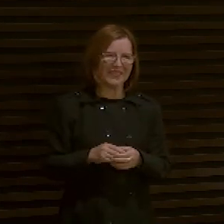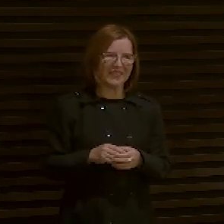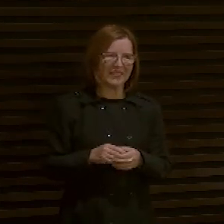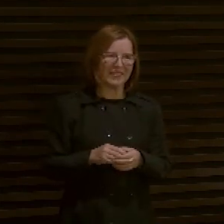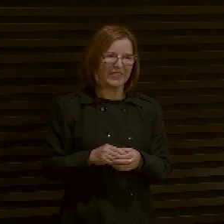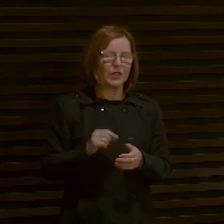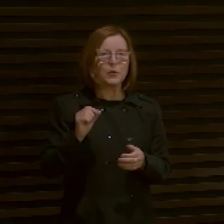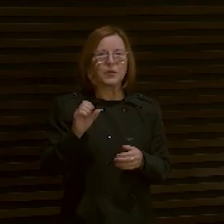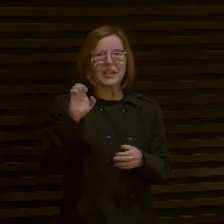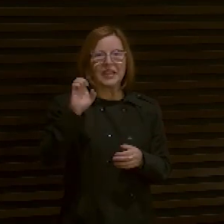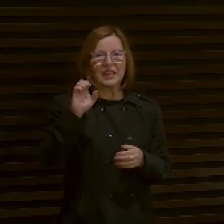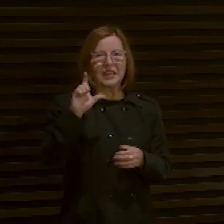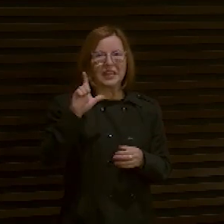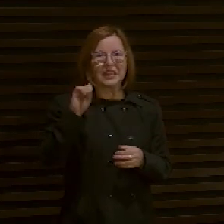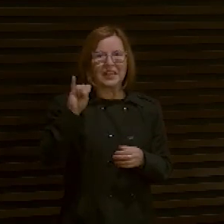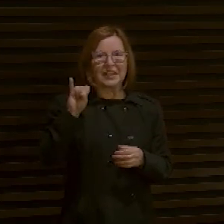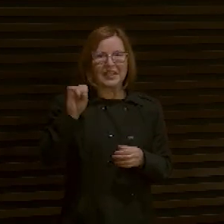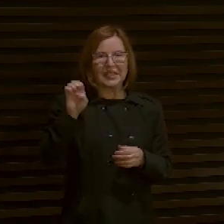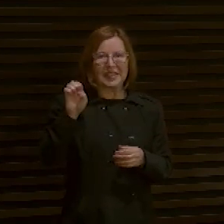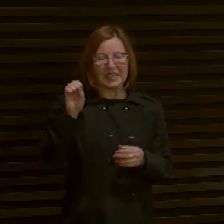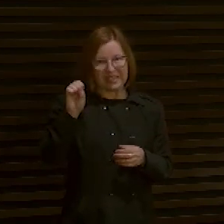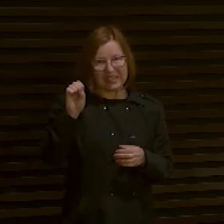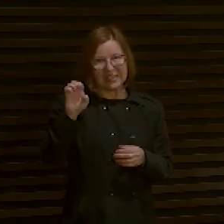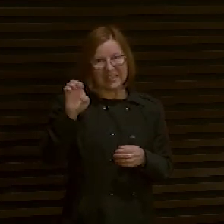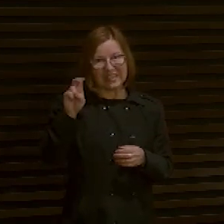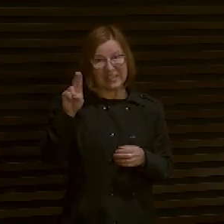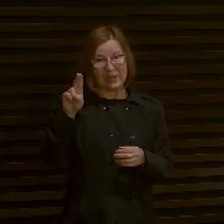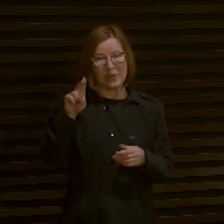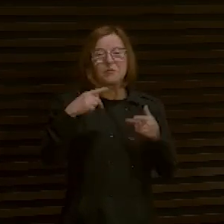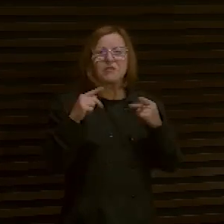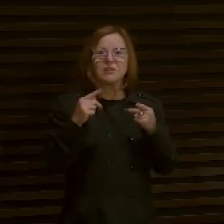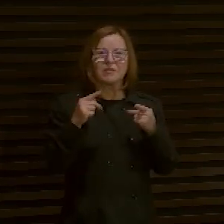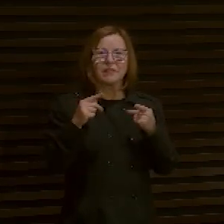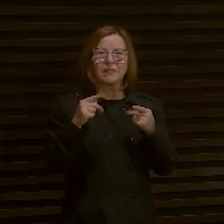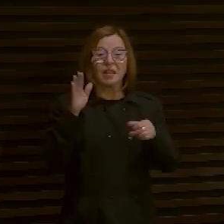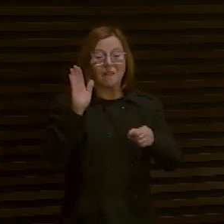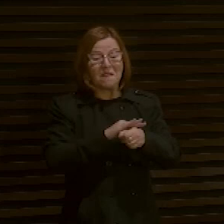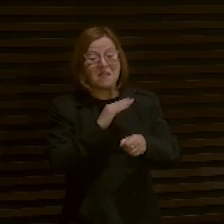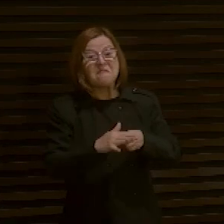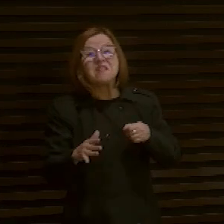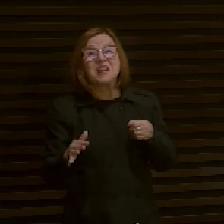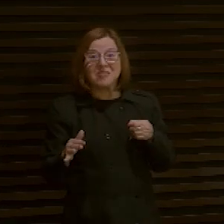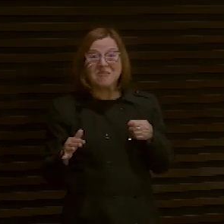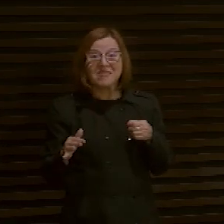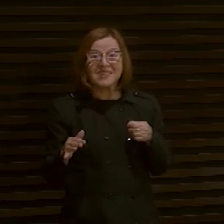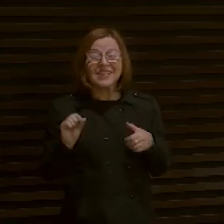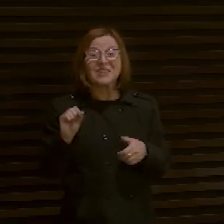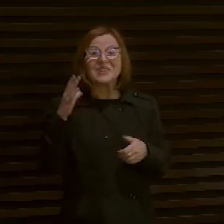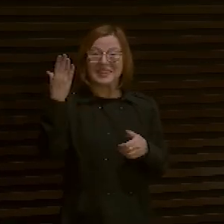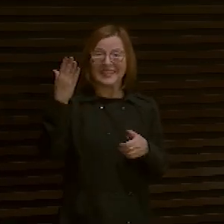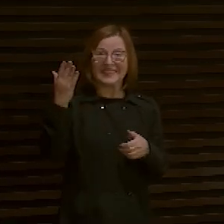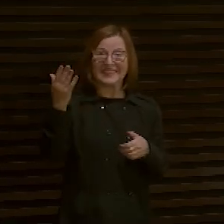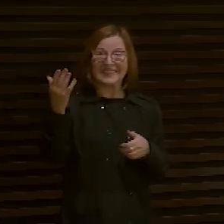Eliseu profetizou no versículo 1? Ele profetizou fartura no meio daquele caos. E o que aconteceu? Veio